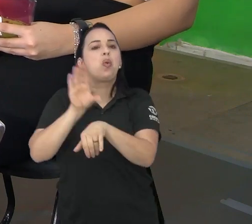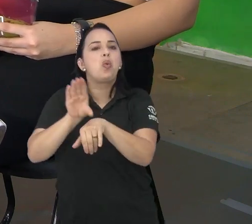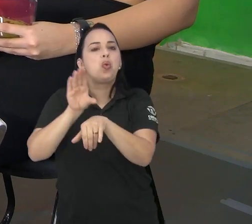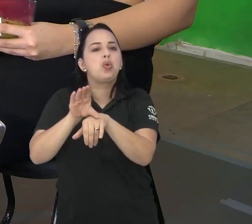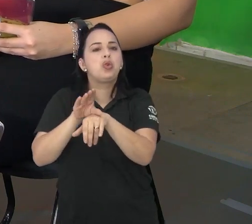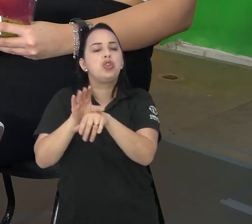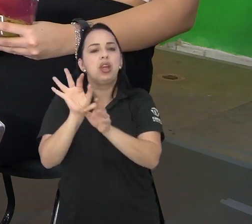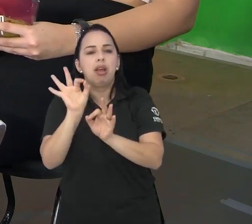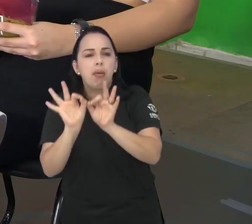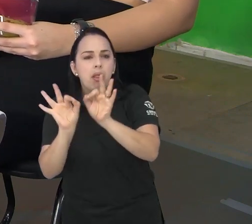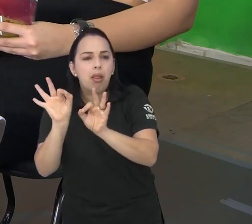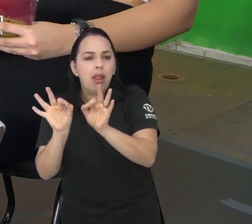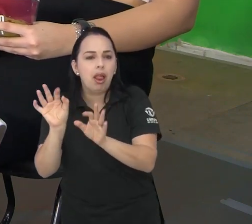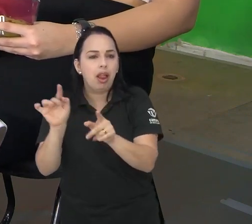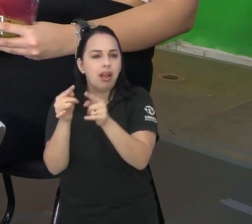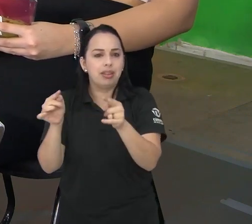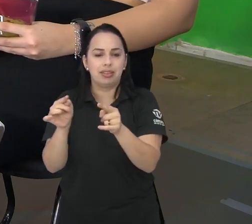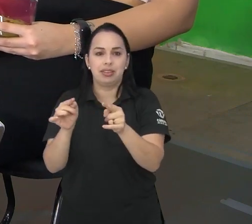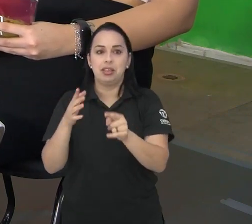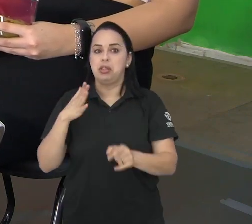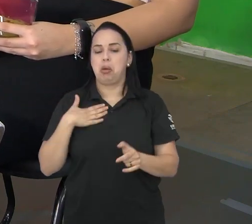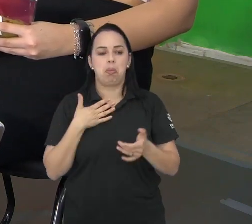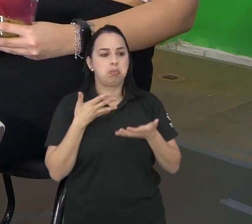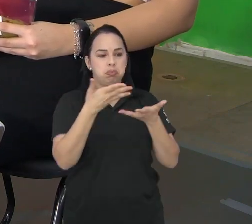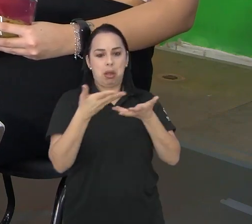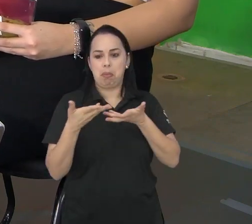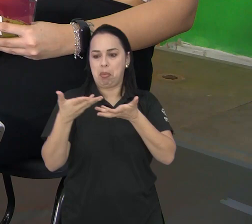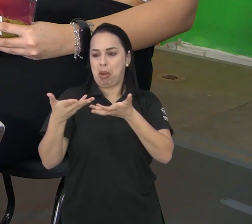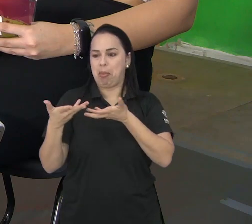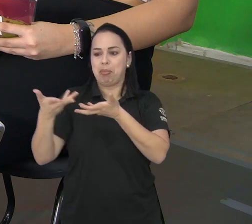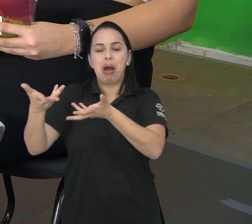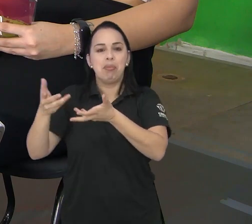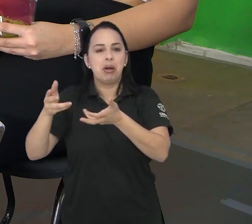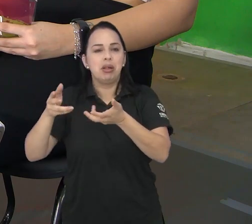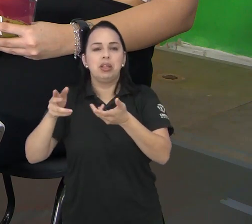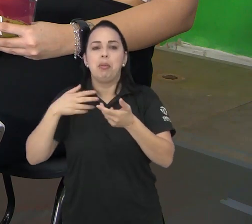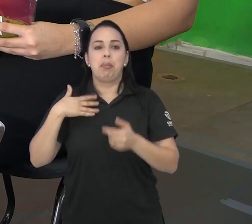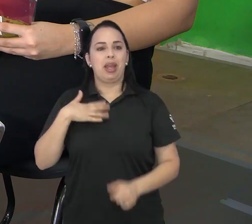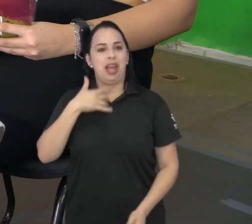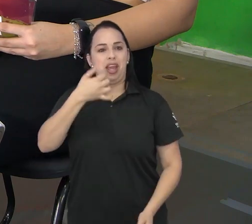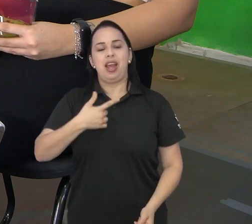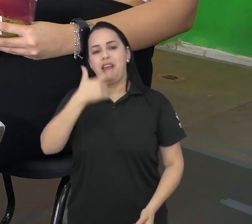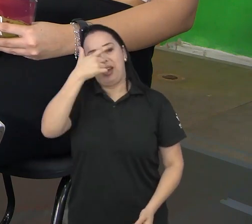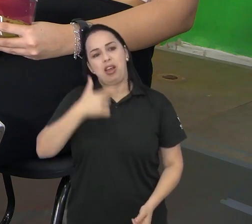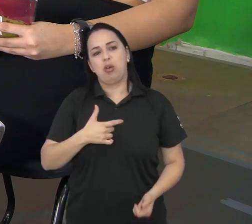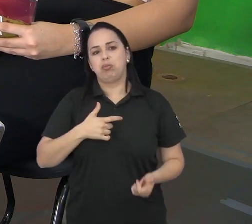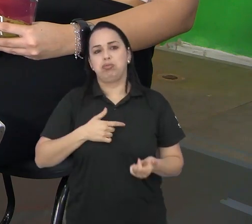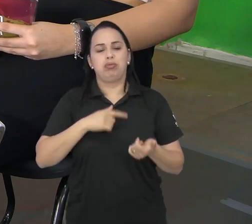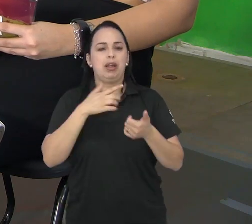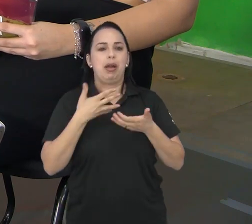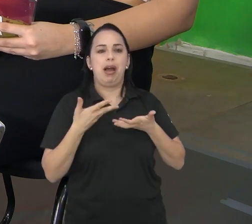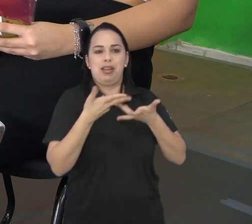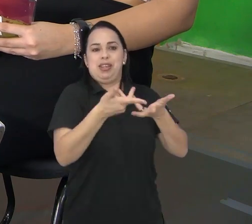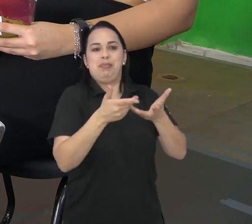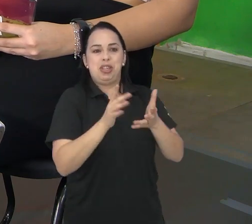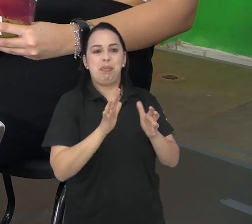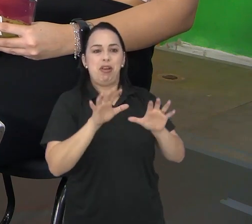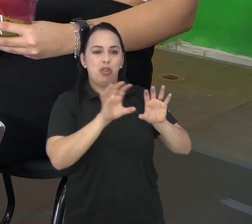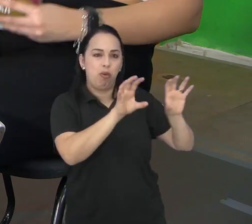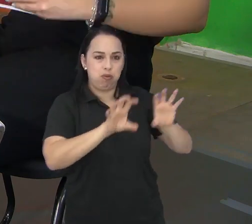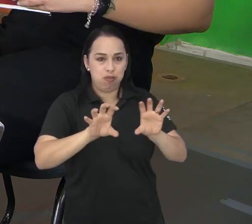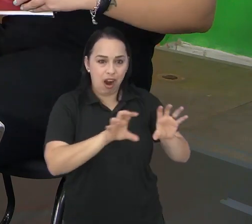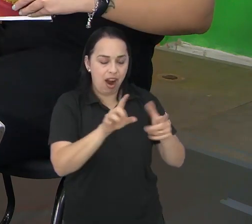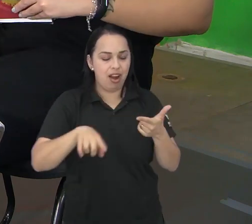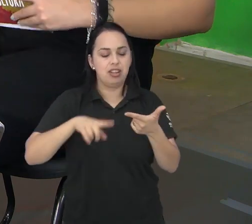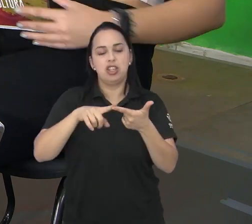produção musical, então a gente estava envolvido e eu estava tocando com todo mundo, porque eu tocava todos os gêneros musicais, então a galera do funk me chamava,